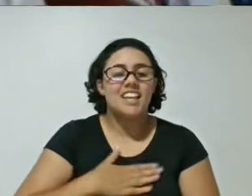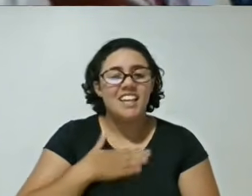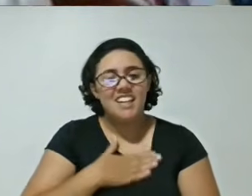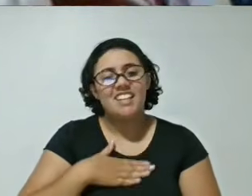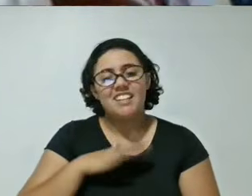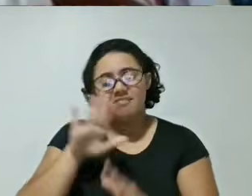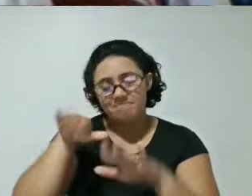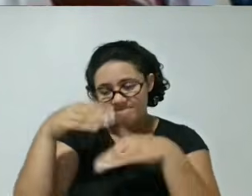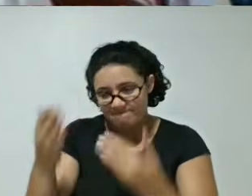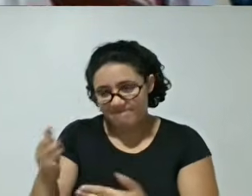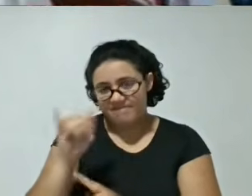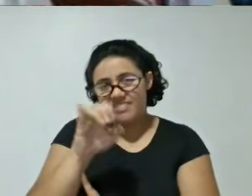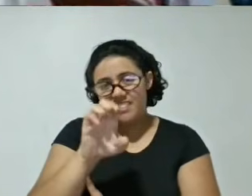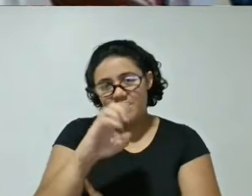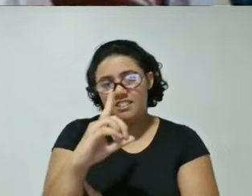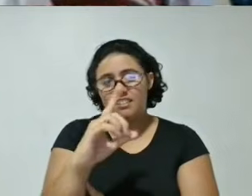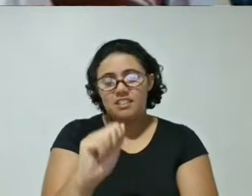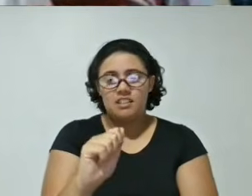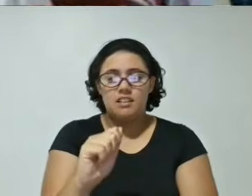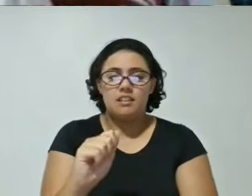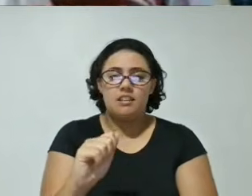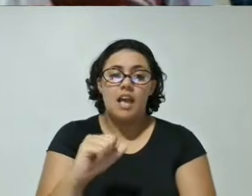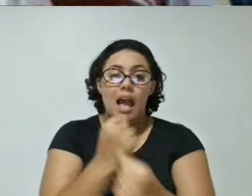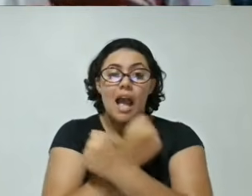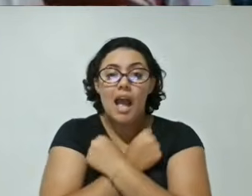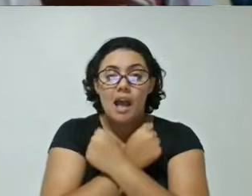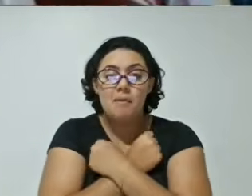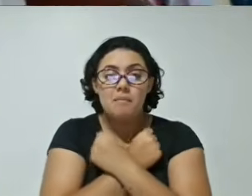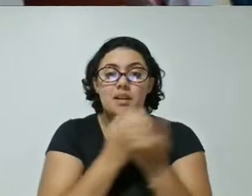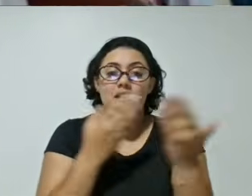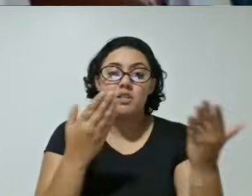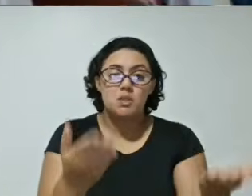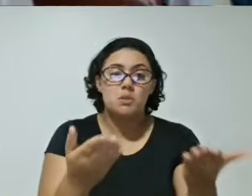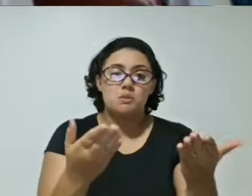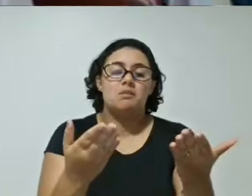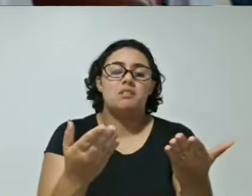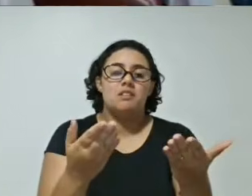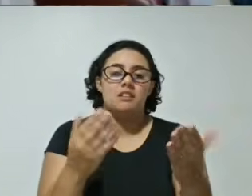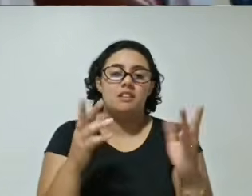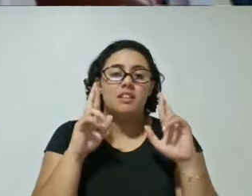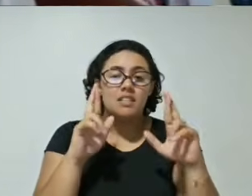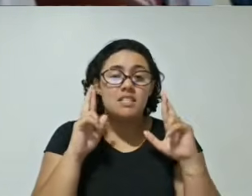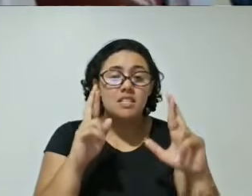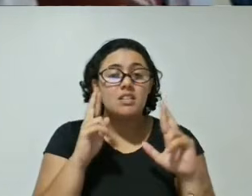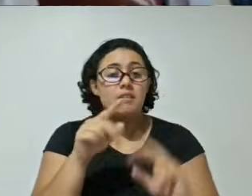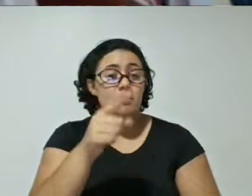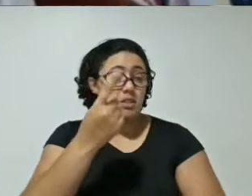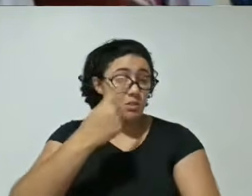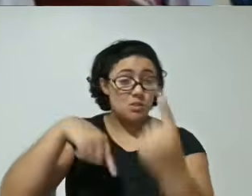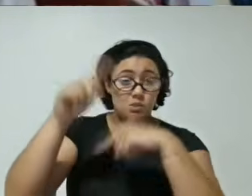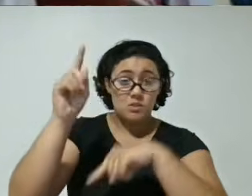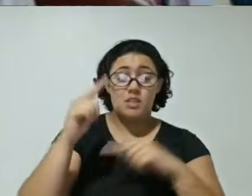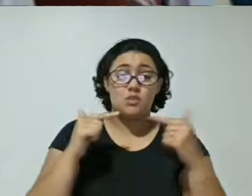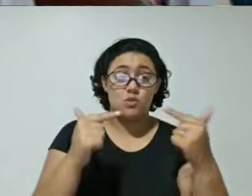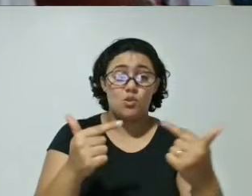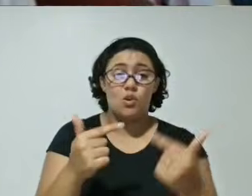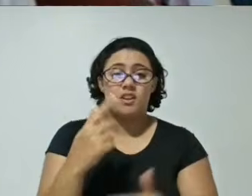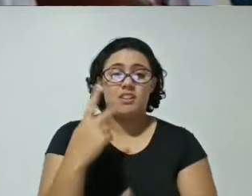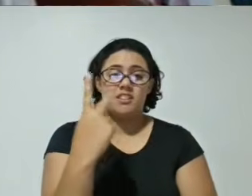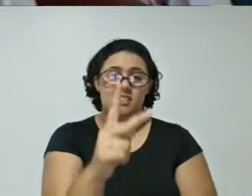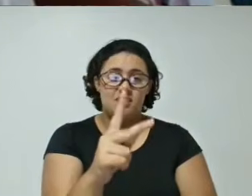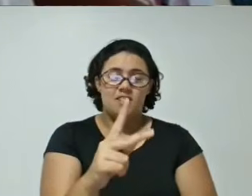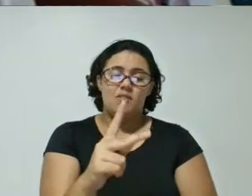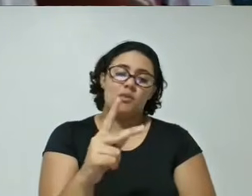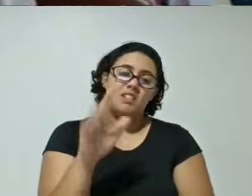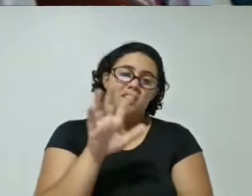Ieda. Então, quero deixar aqui um grande abraço, desejar muito sucesso e sorte para você no Centro Cultural,